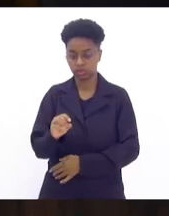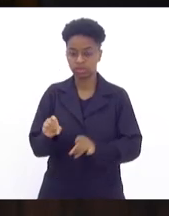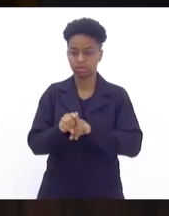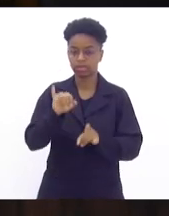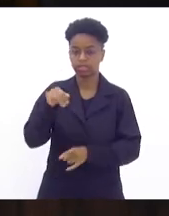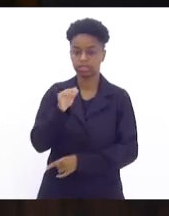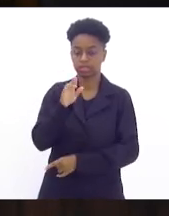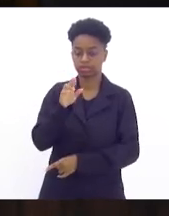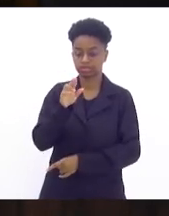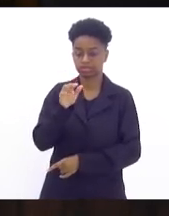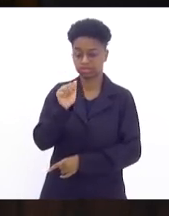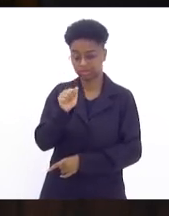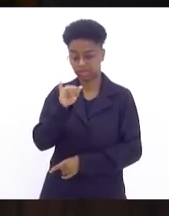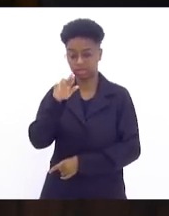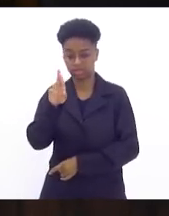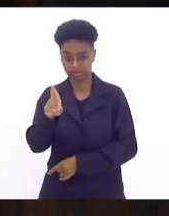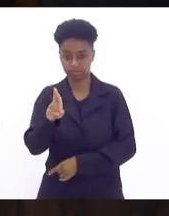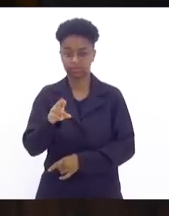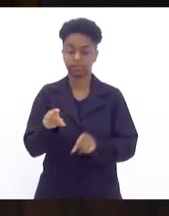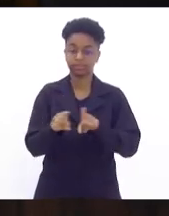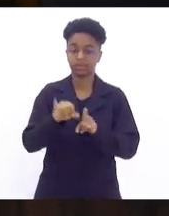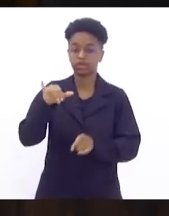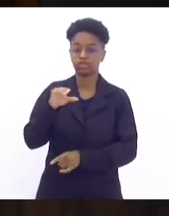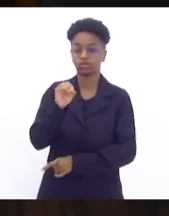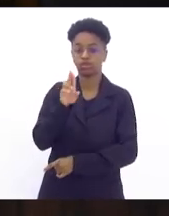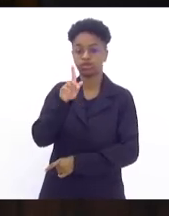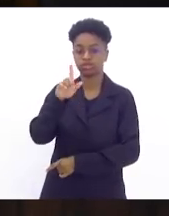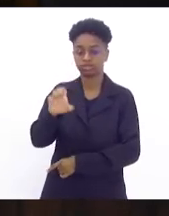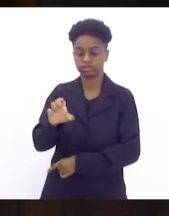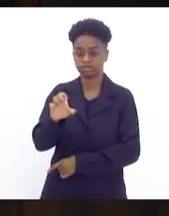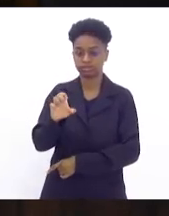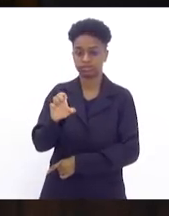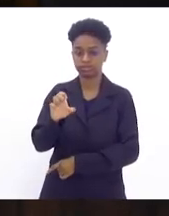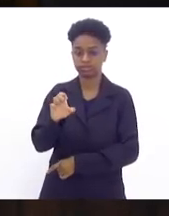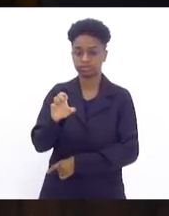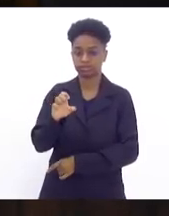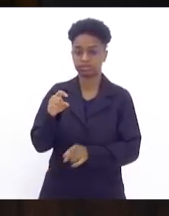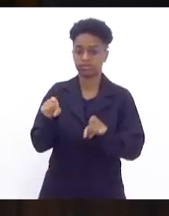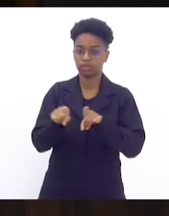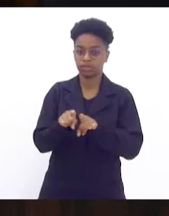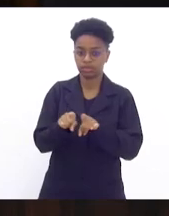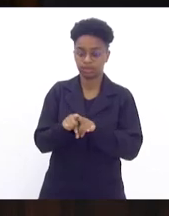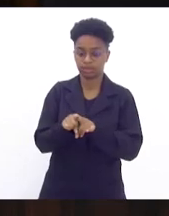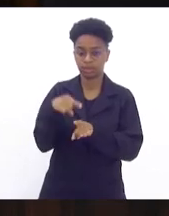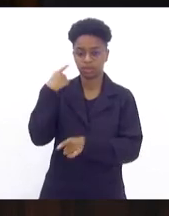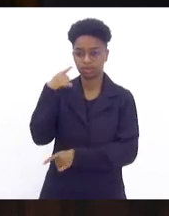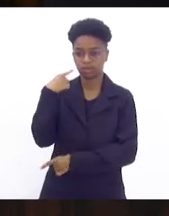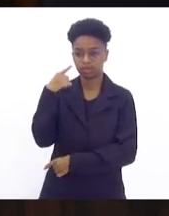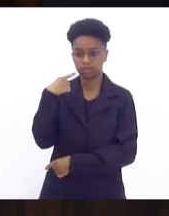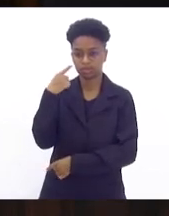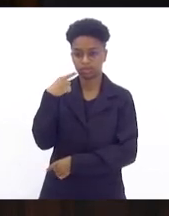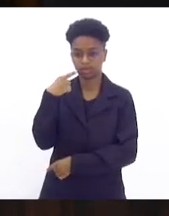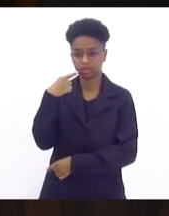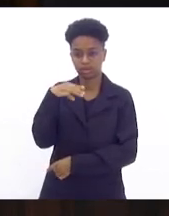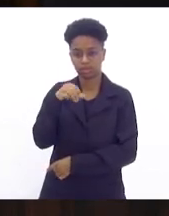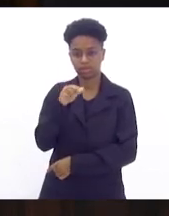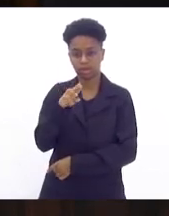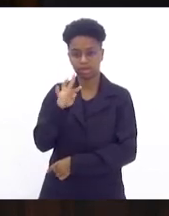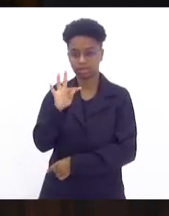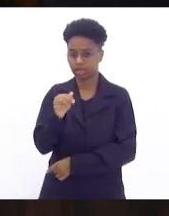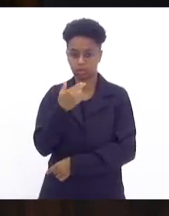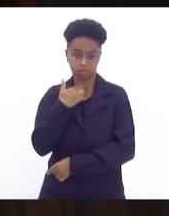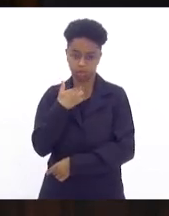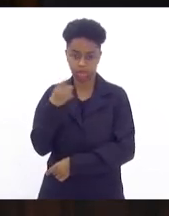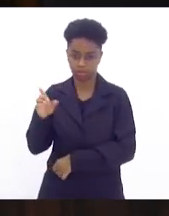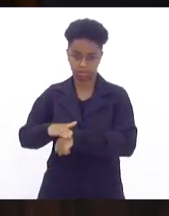Jair Bittencourt deputado Jorge Felipe Neto deputada Marta Rocha não pode